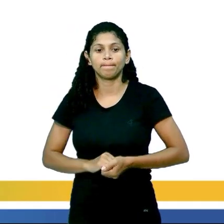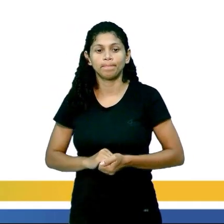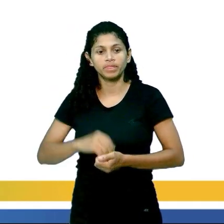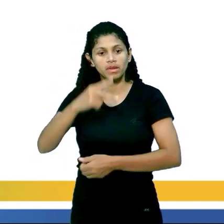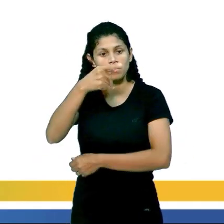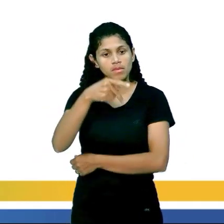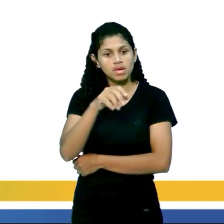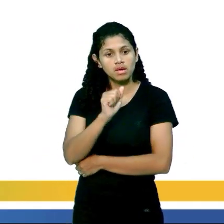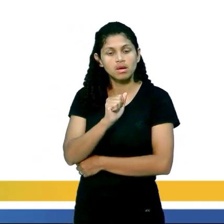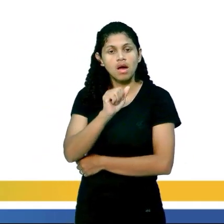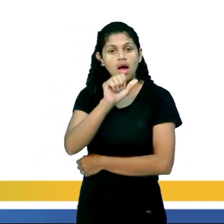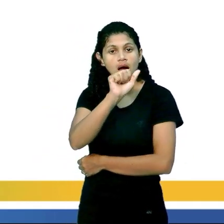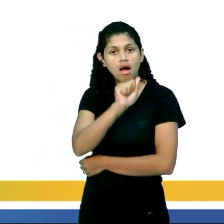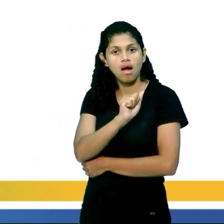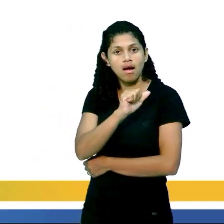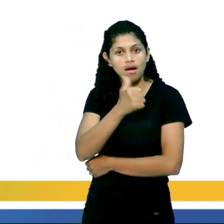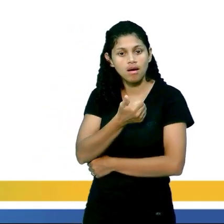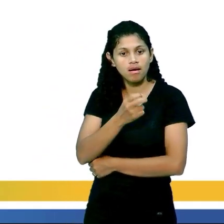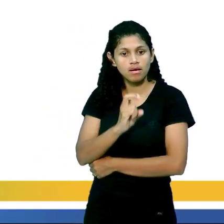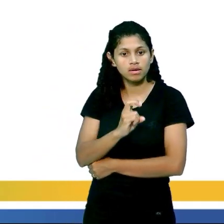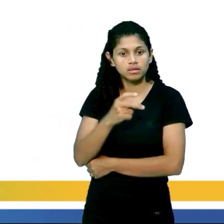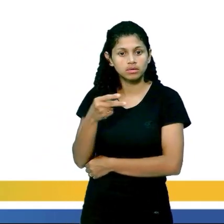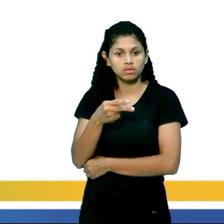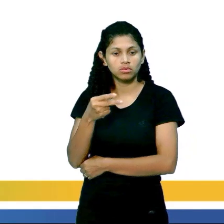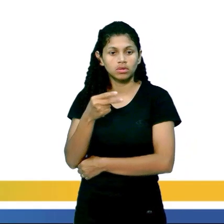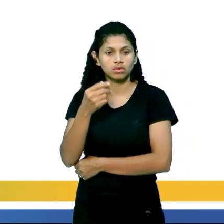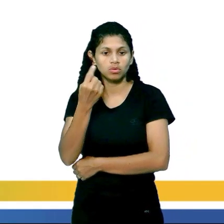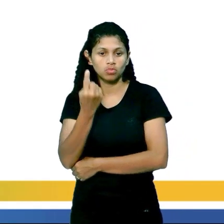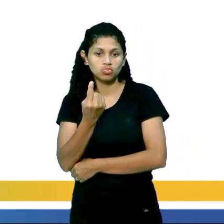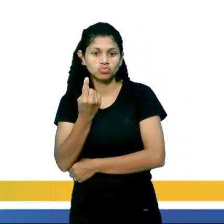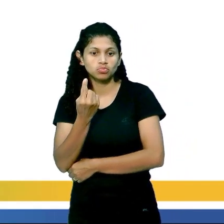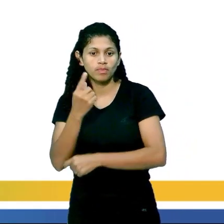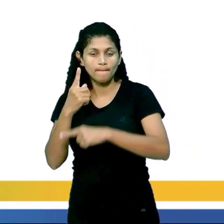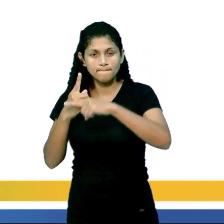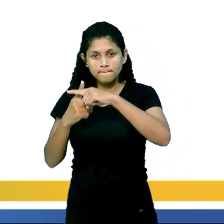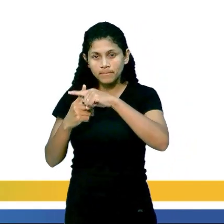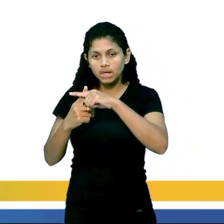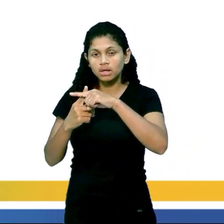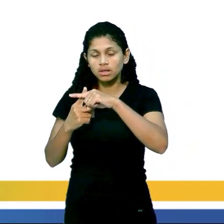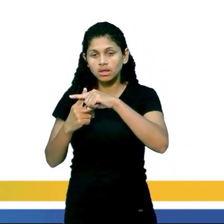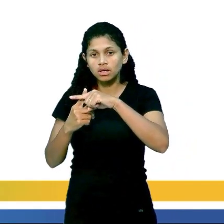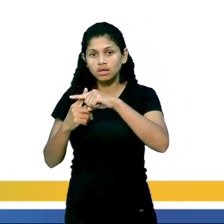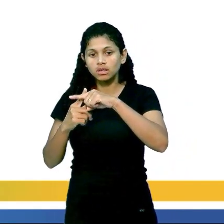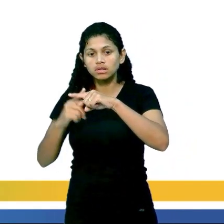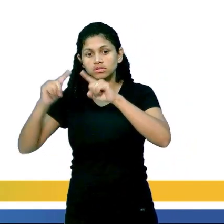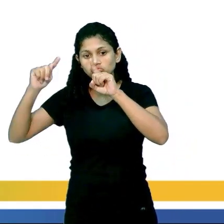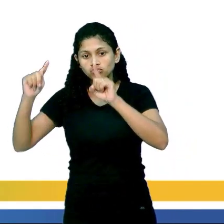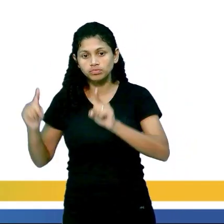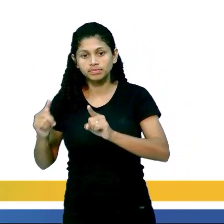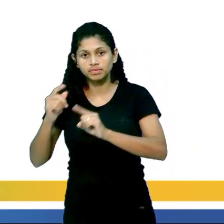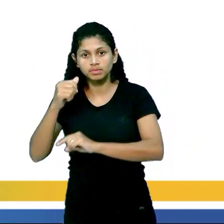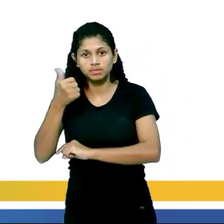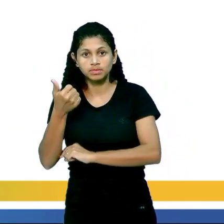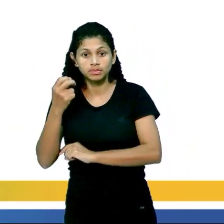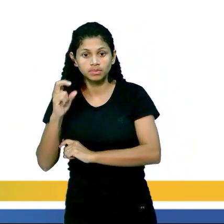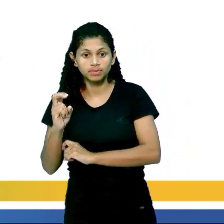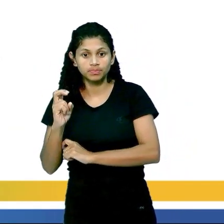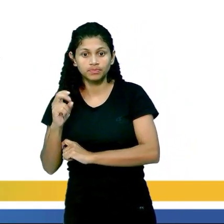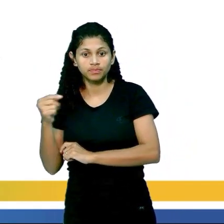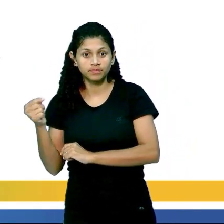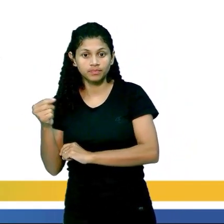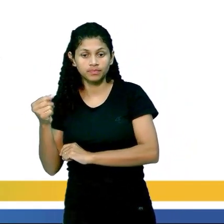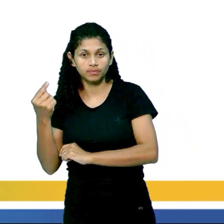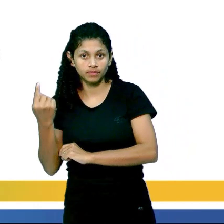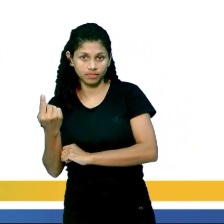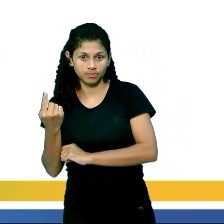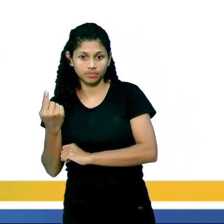a 1 mais 15 menos 1 vezes 1,5, porque ele quer saber ao 15º dia.